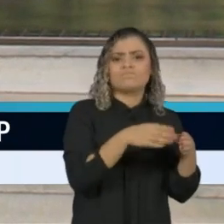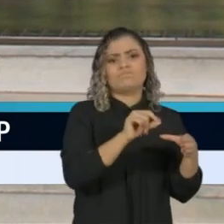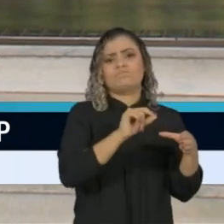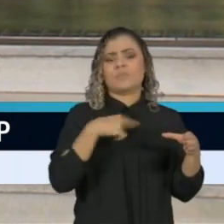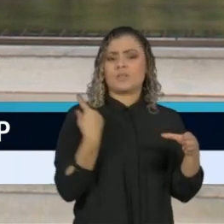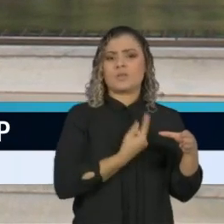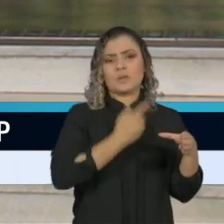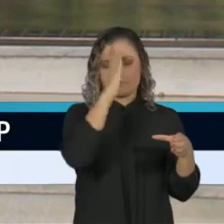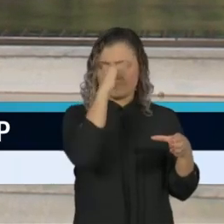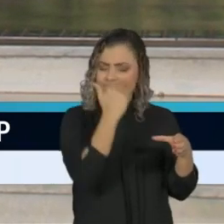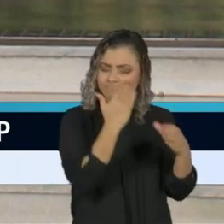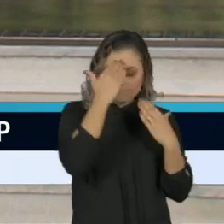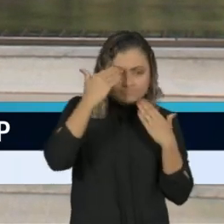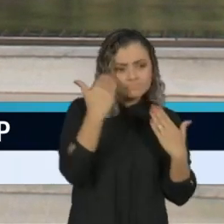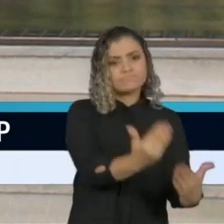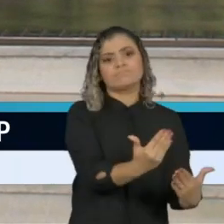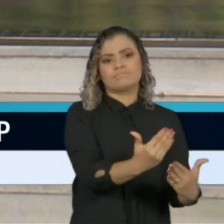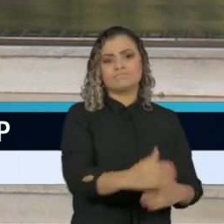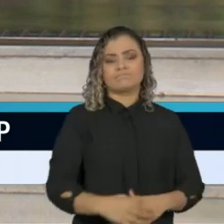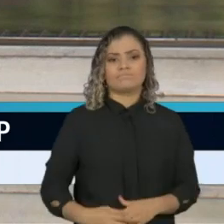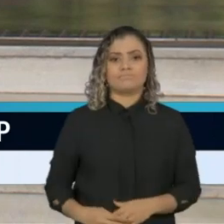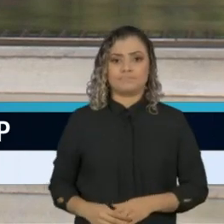o nosso muito obrigado.